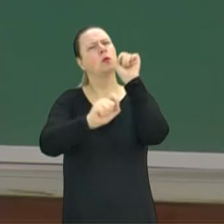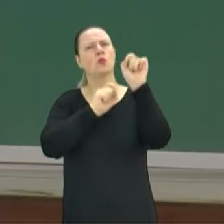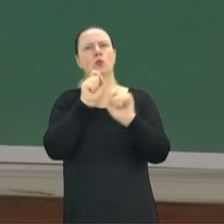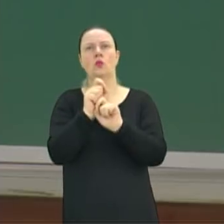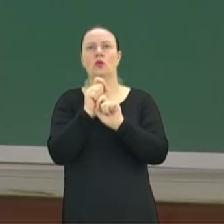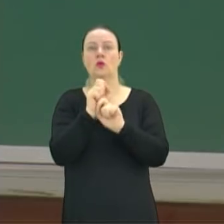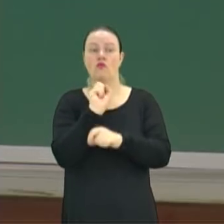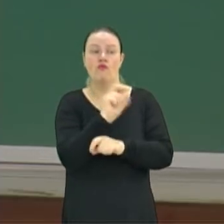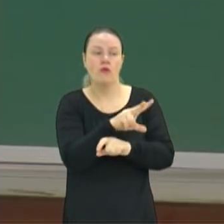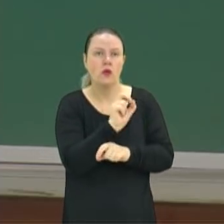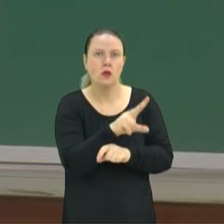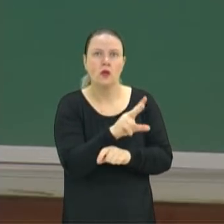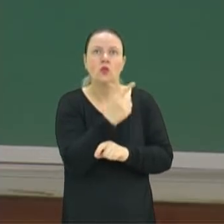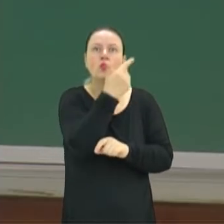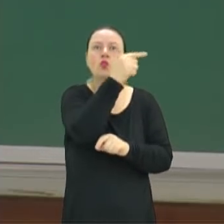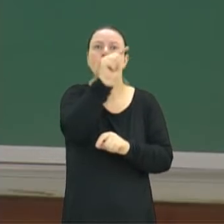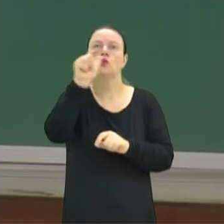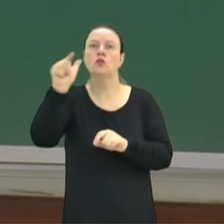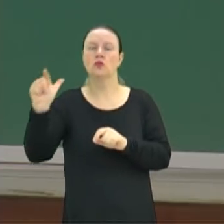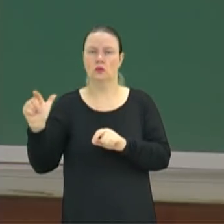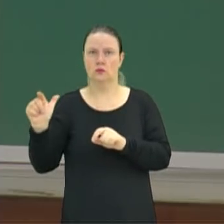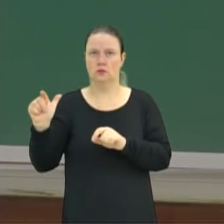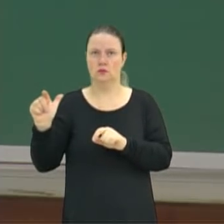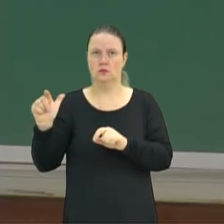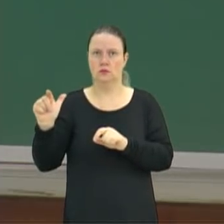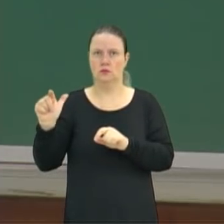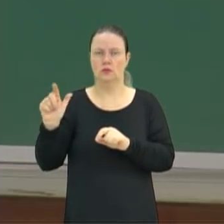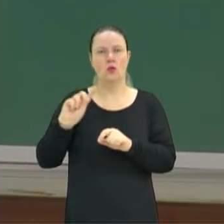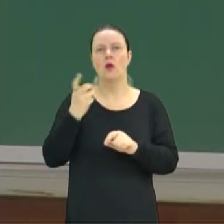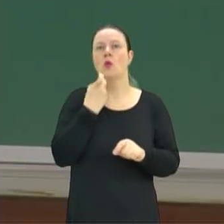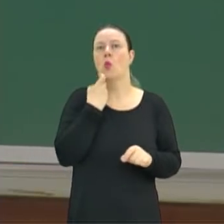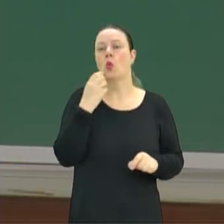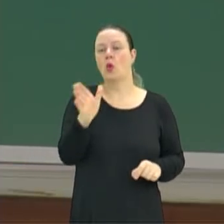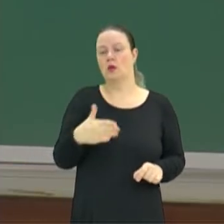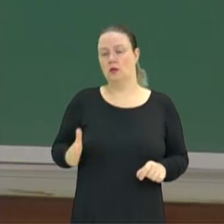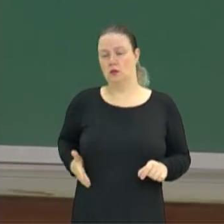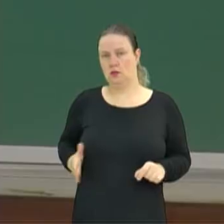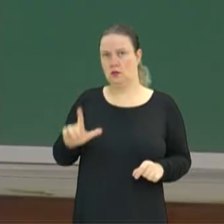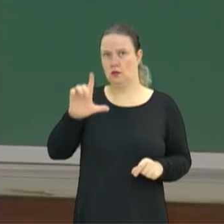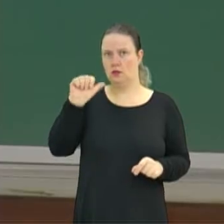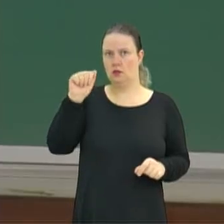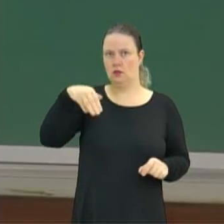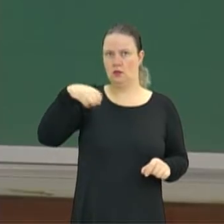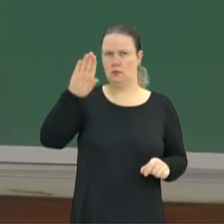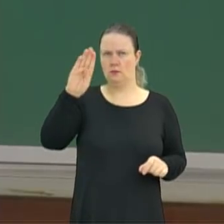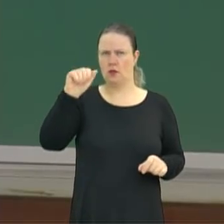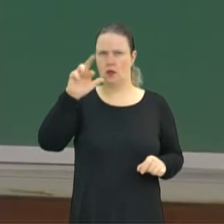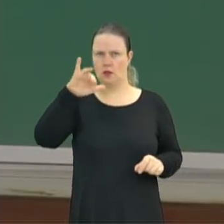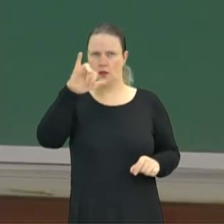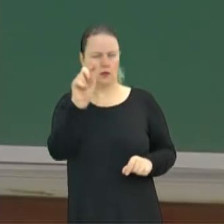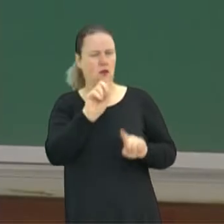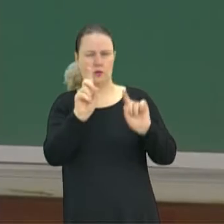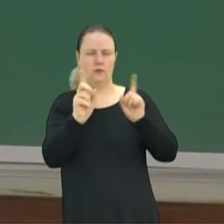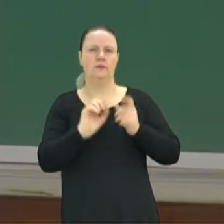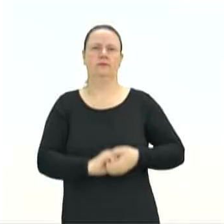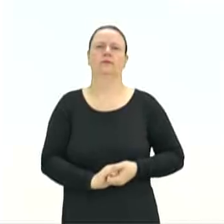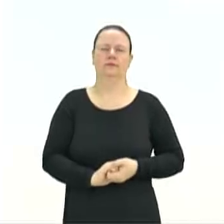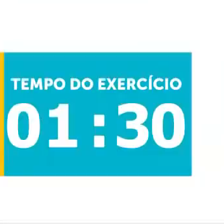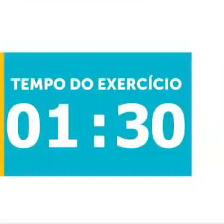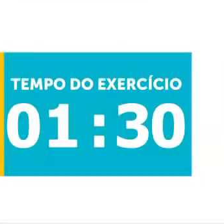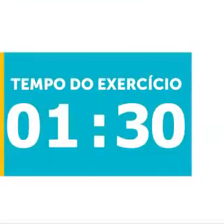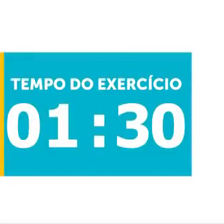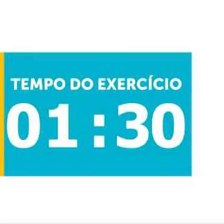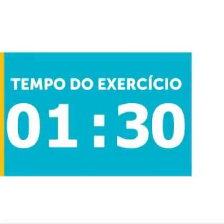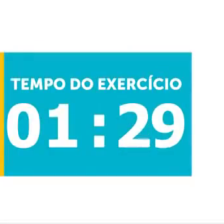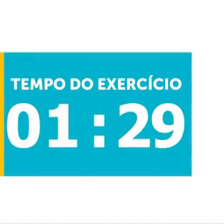concentração desse pesticida nos outros níveis tróficos, que não é o lambari? O lambari já foi dado ali, né? Então veja ali para mim e diga qual que você acha que é a correta.